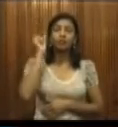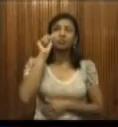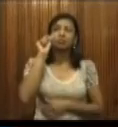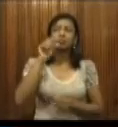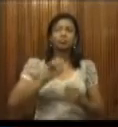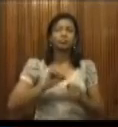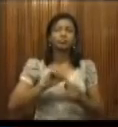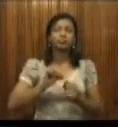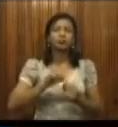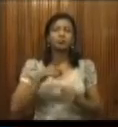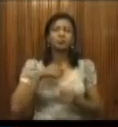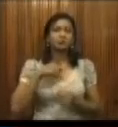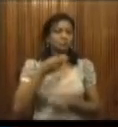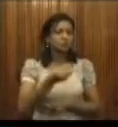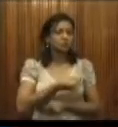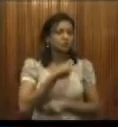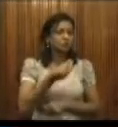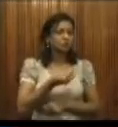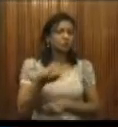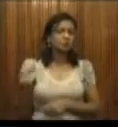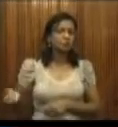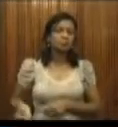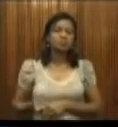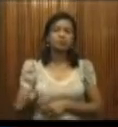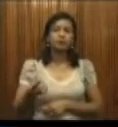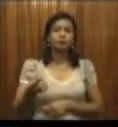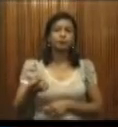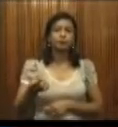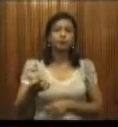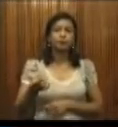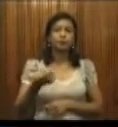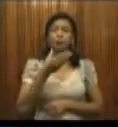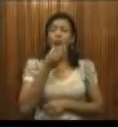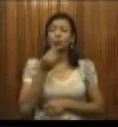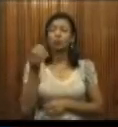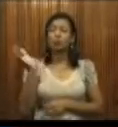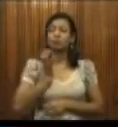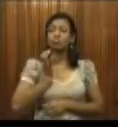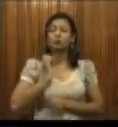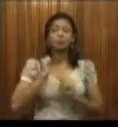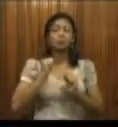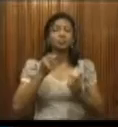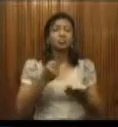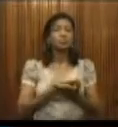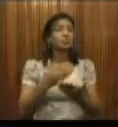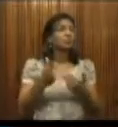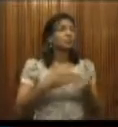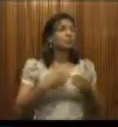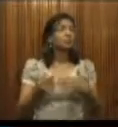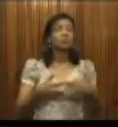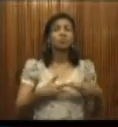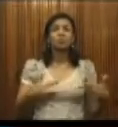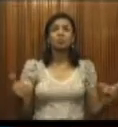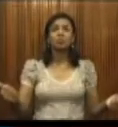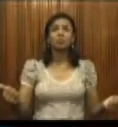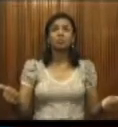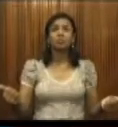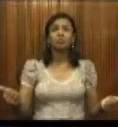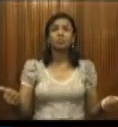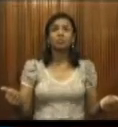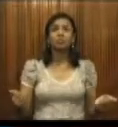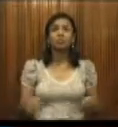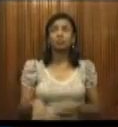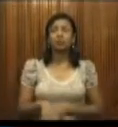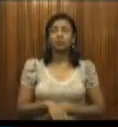eterna. É um homem rico que pode comprar qualquer coisa. Mas mesmo ele tendo um bom poder aquisitivo, ele tem